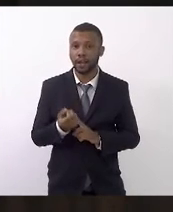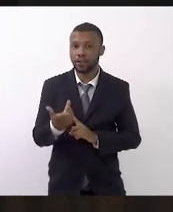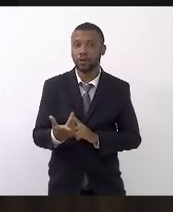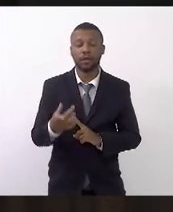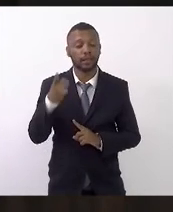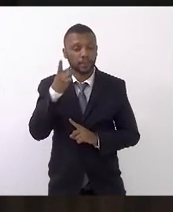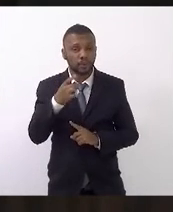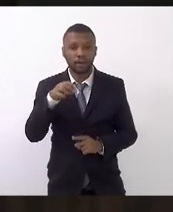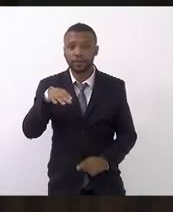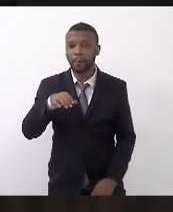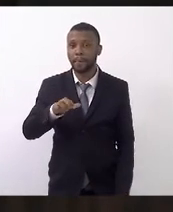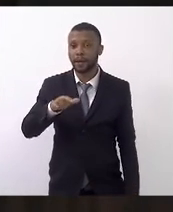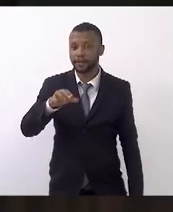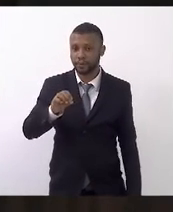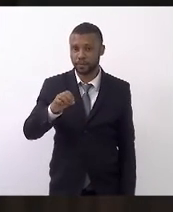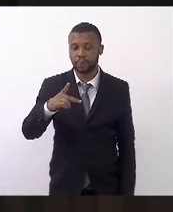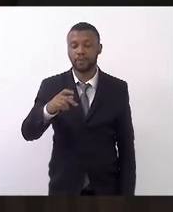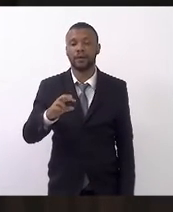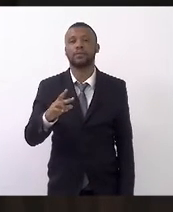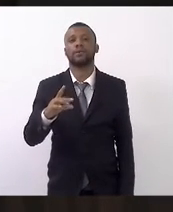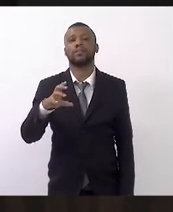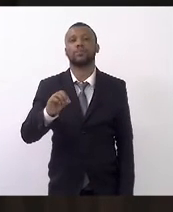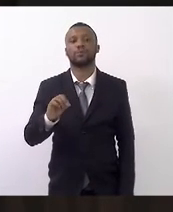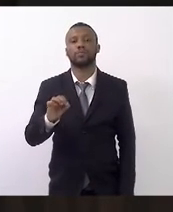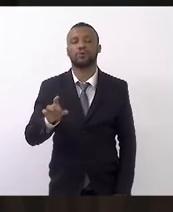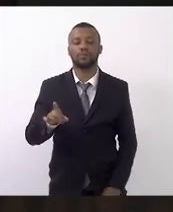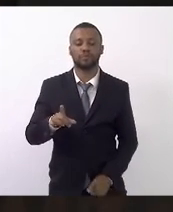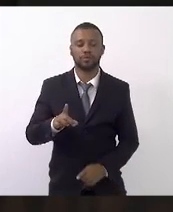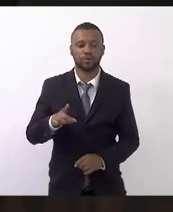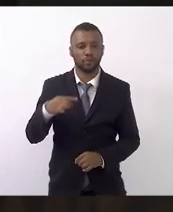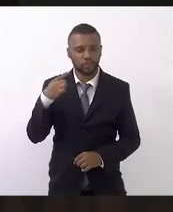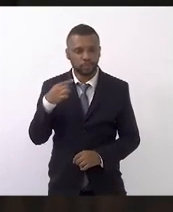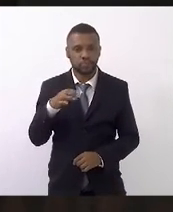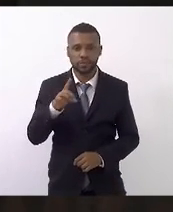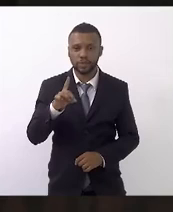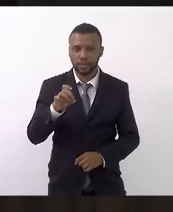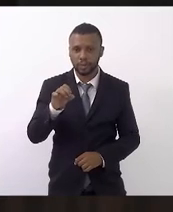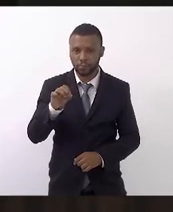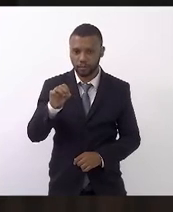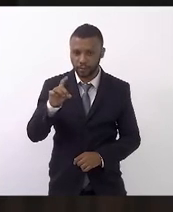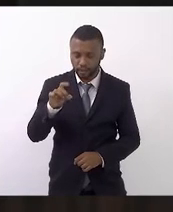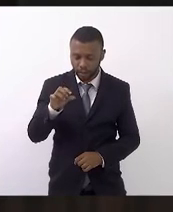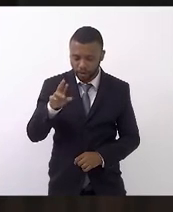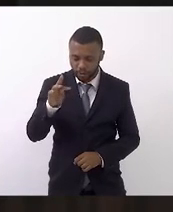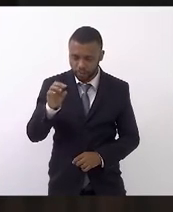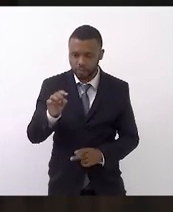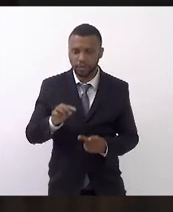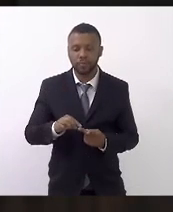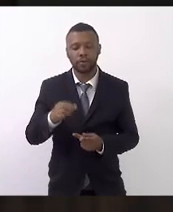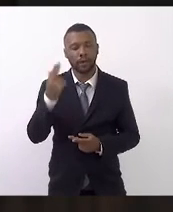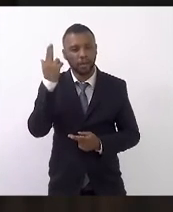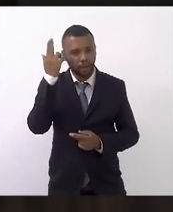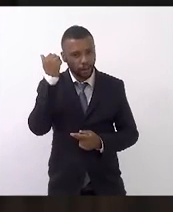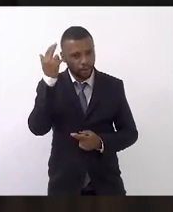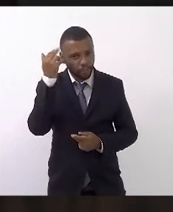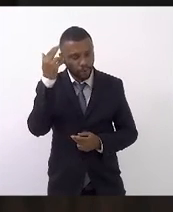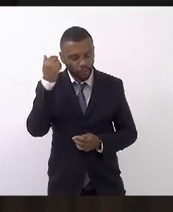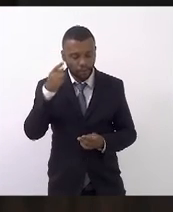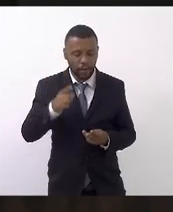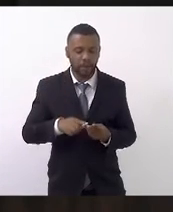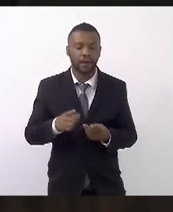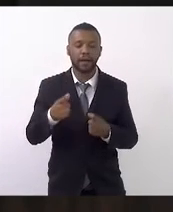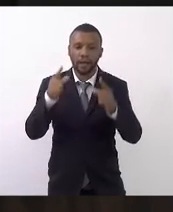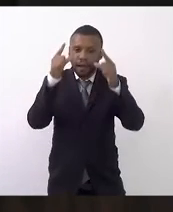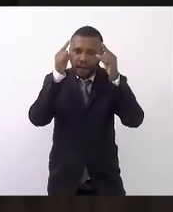Márcio Pacheco, doutor Deodalto, Carlos Mink, enfermeira Rejane, Eliomar Coelho. Pendendo de pareceres